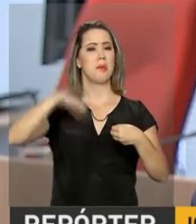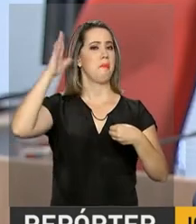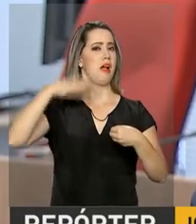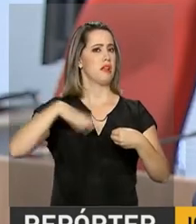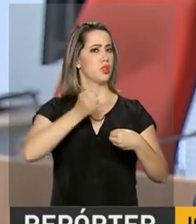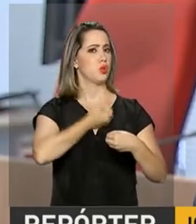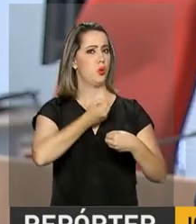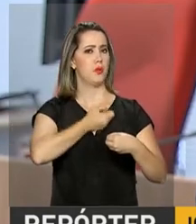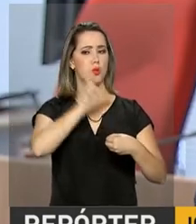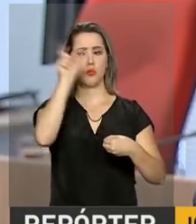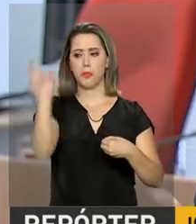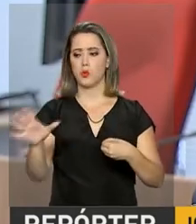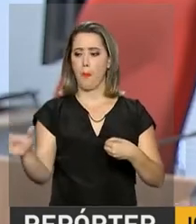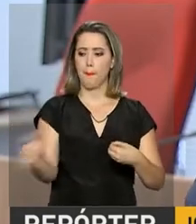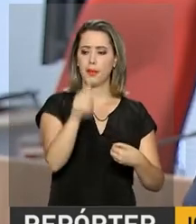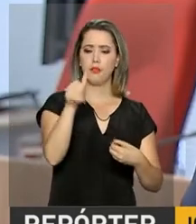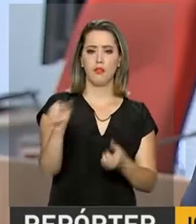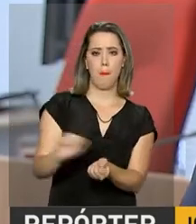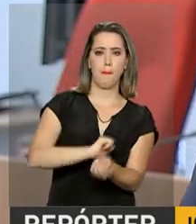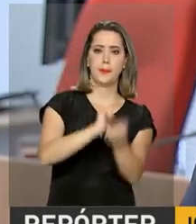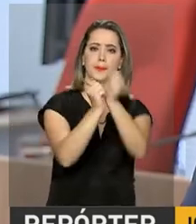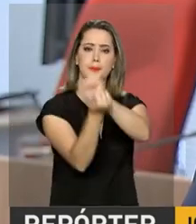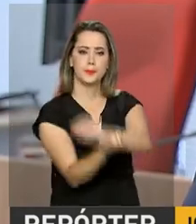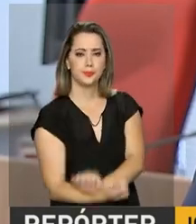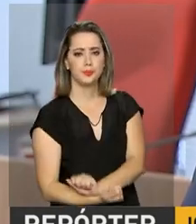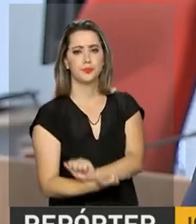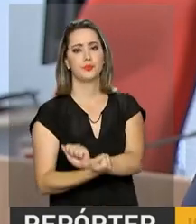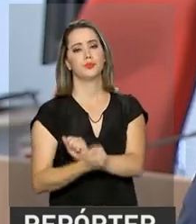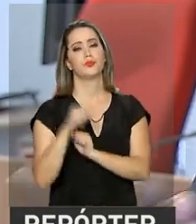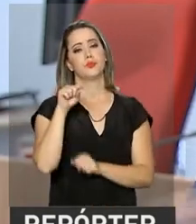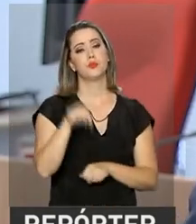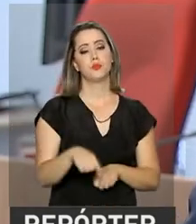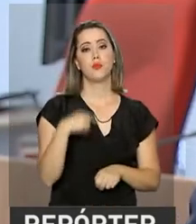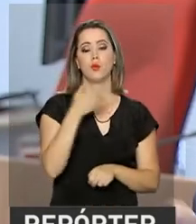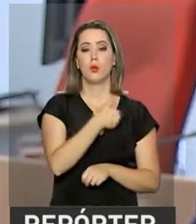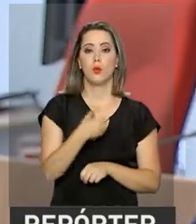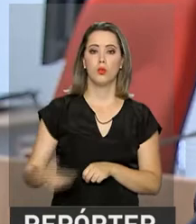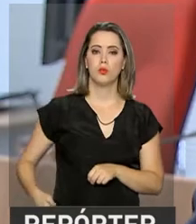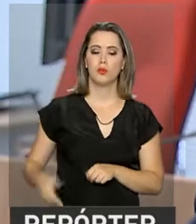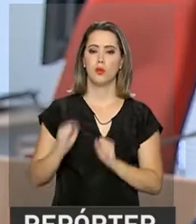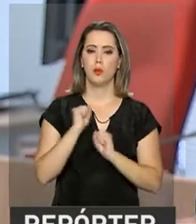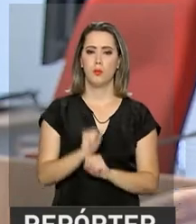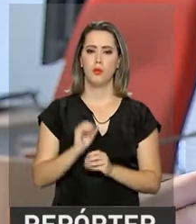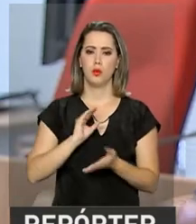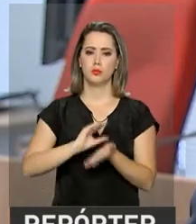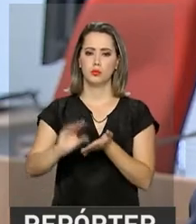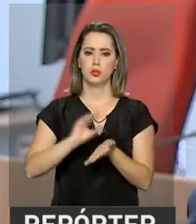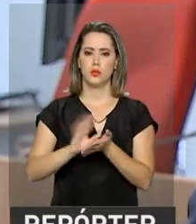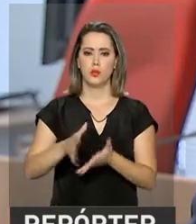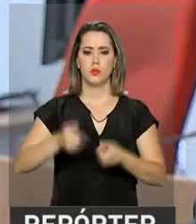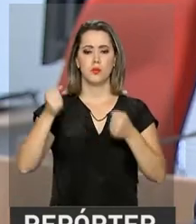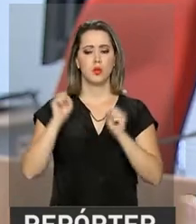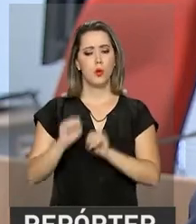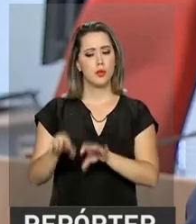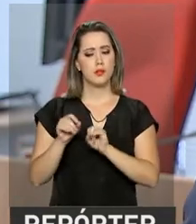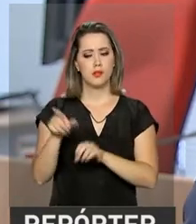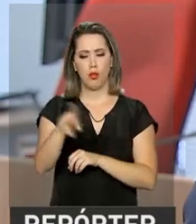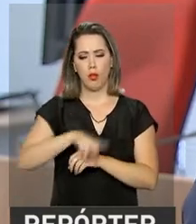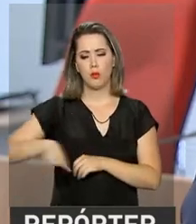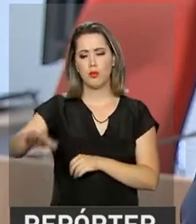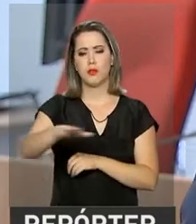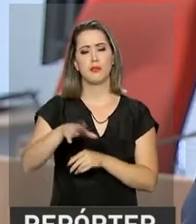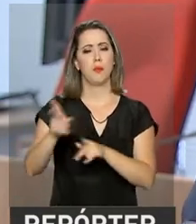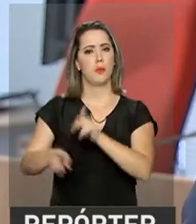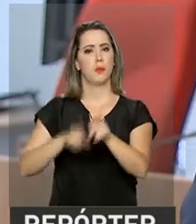de trabalhadores que são submetidos a condições análogas à de escravo o estado pode investir uma melhor educação daquela população e